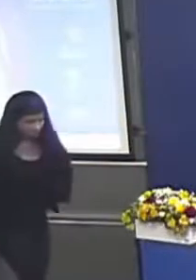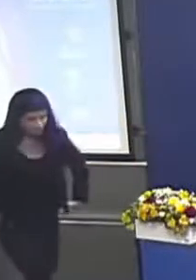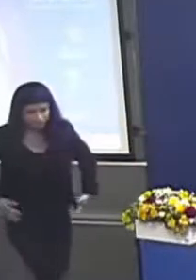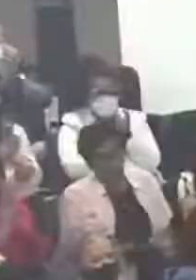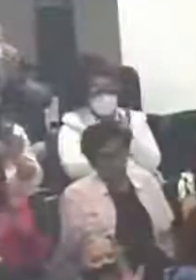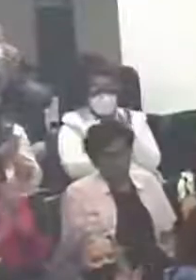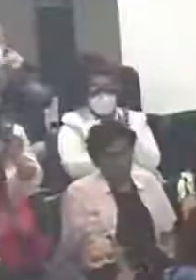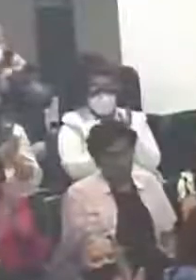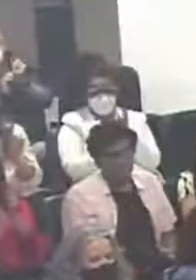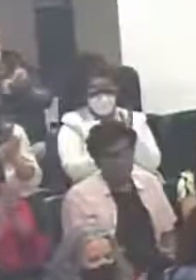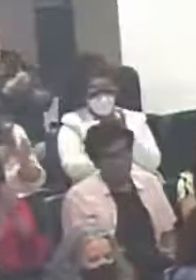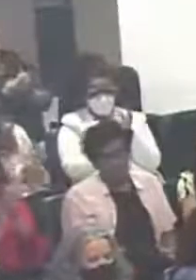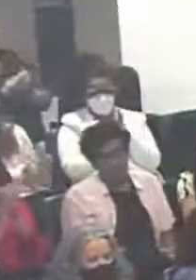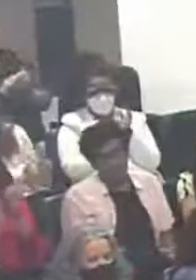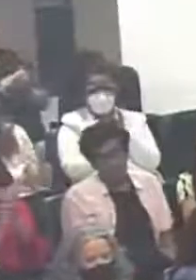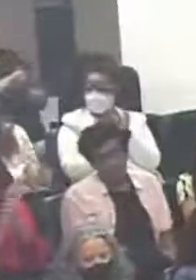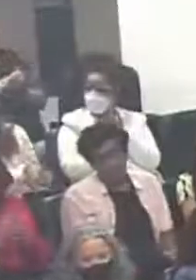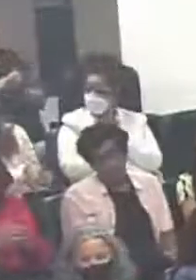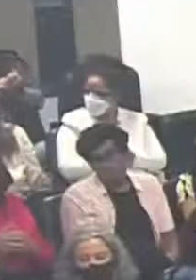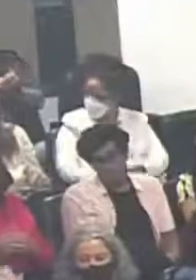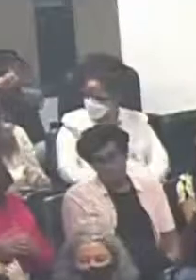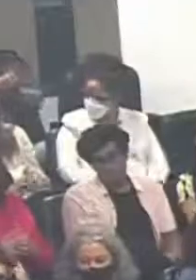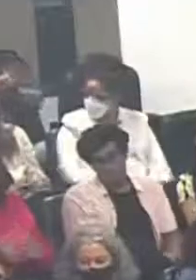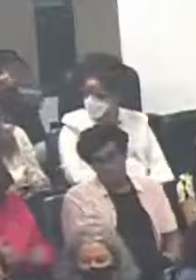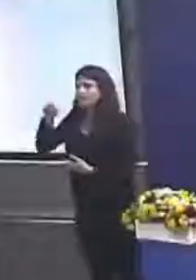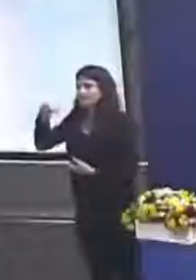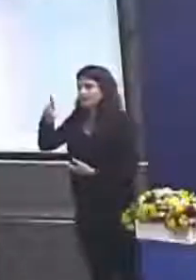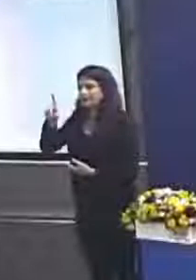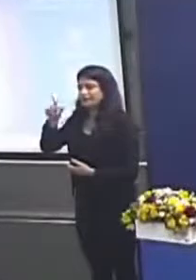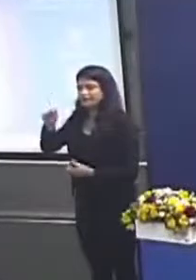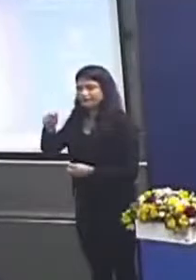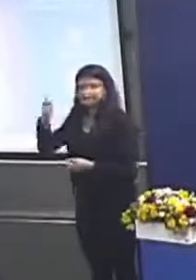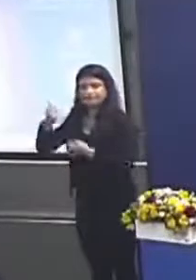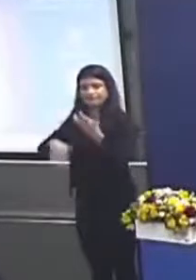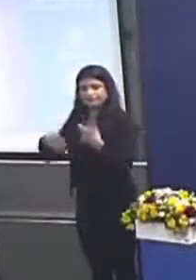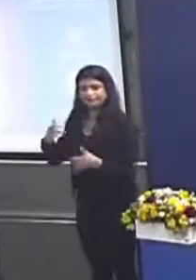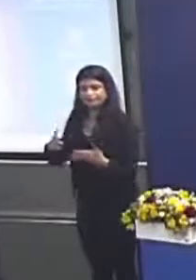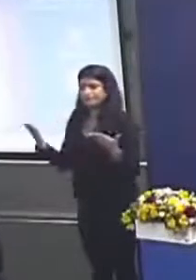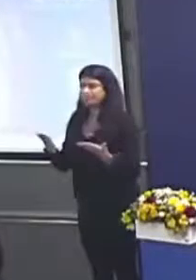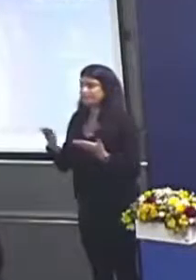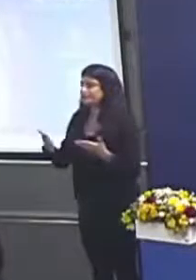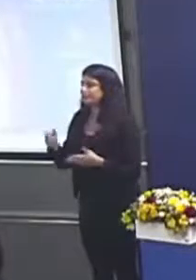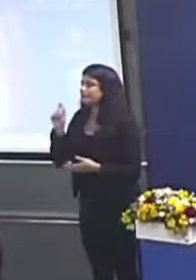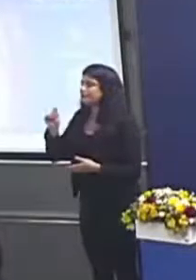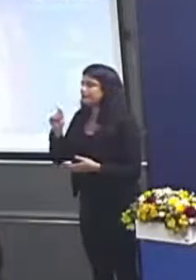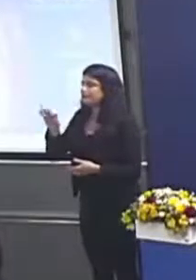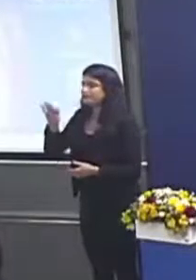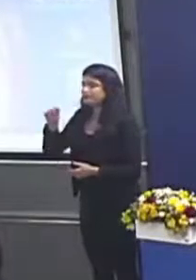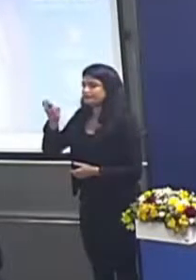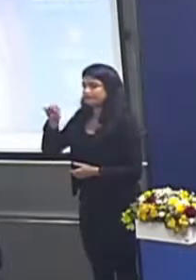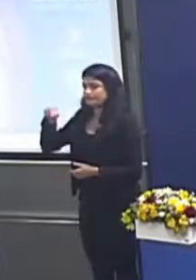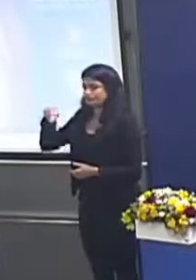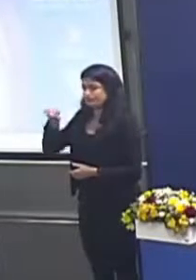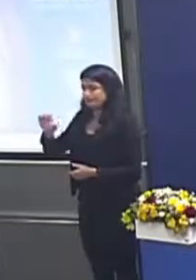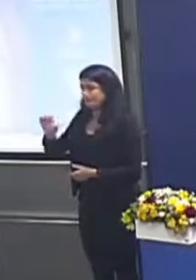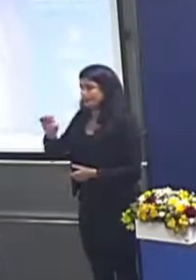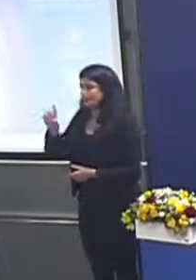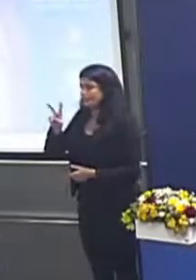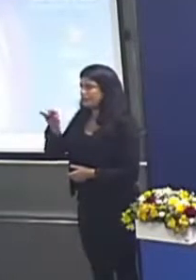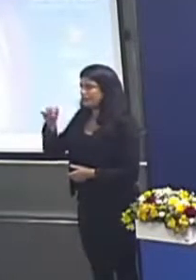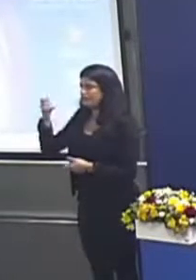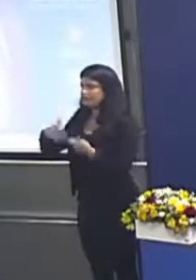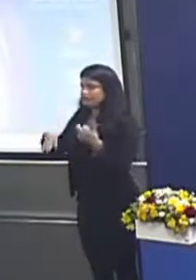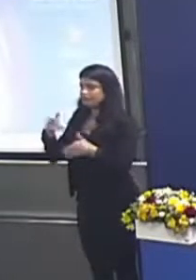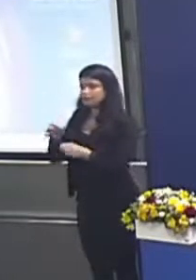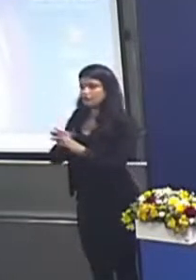Muito obrigado pelas palavras, senhora Fernanda Lou Sanz Magano. Ouviremos agora palavras da senhora Tatiane Rosa da Silva,